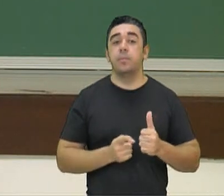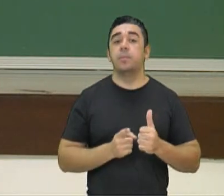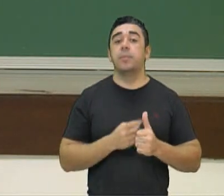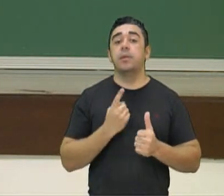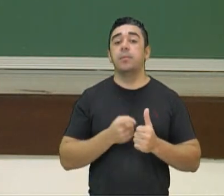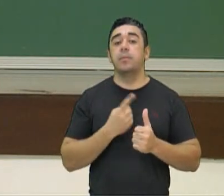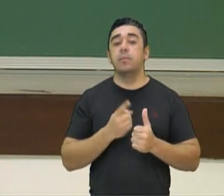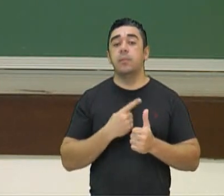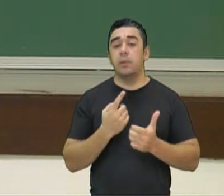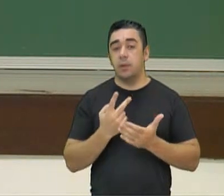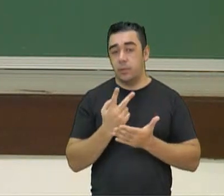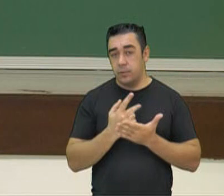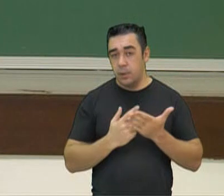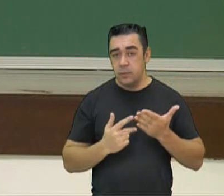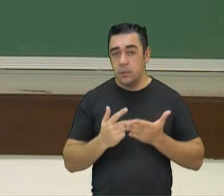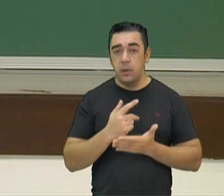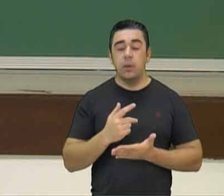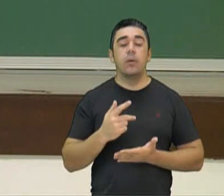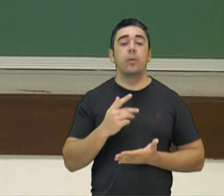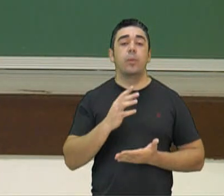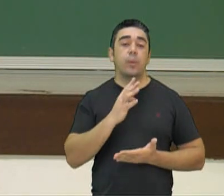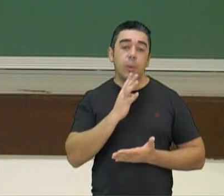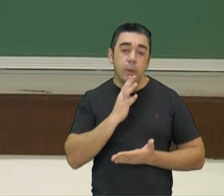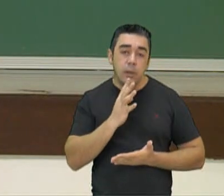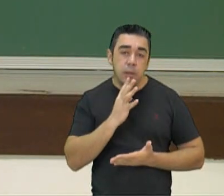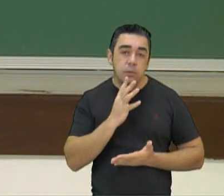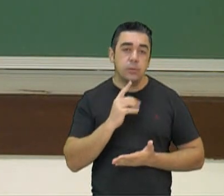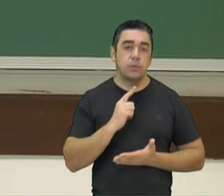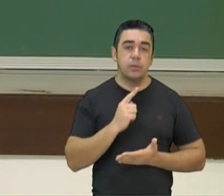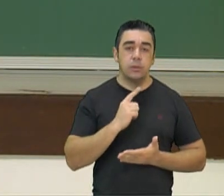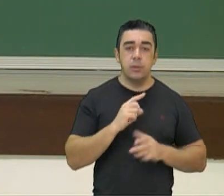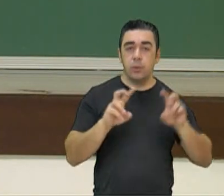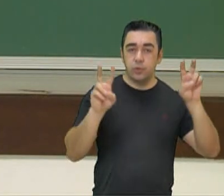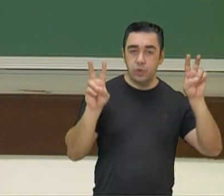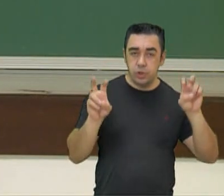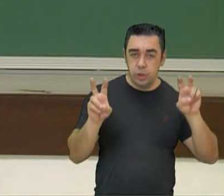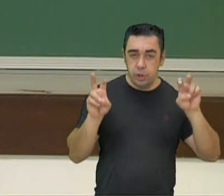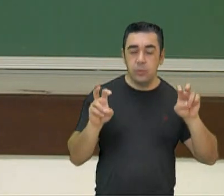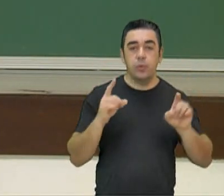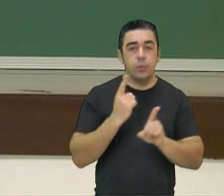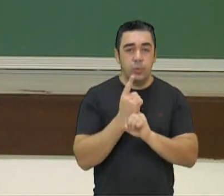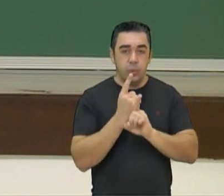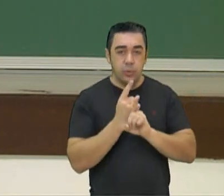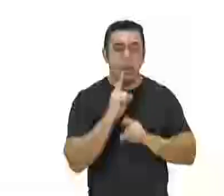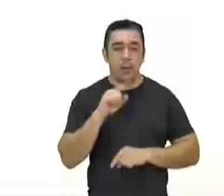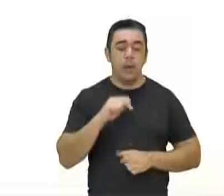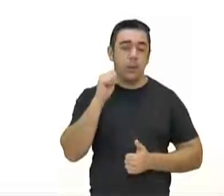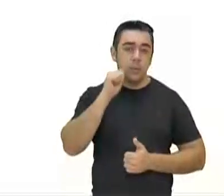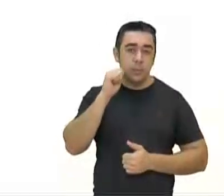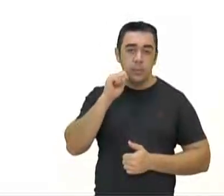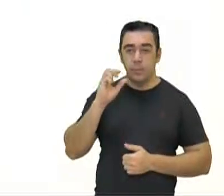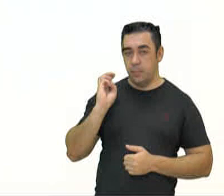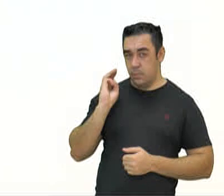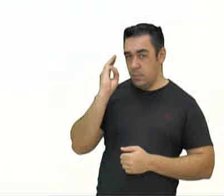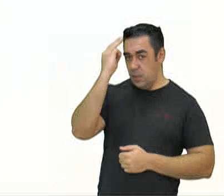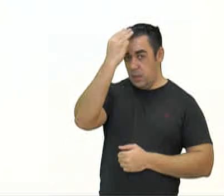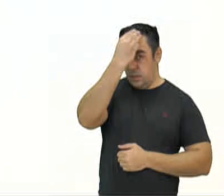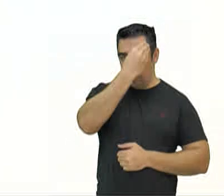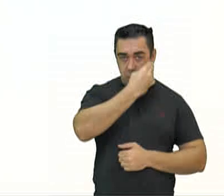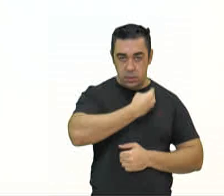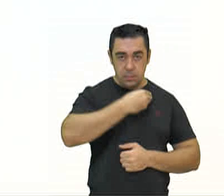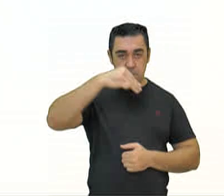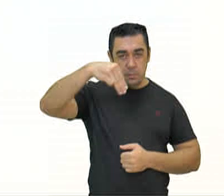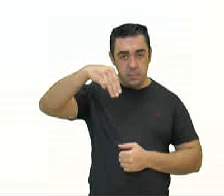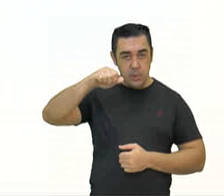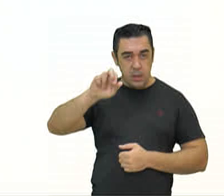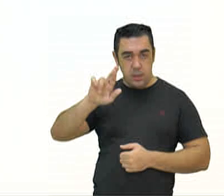representação conhecida, que é intitulada, né, pelos historiadores como Maria com o menino Jesus